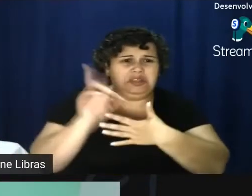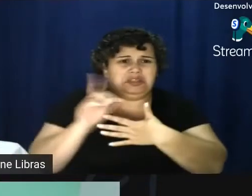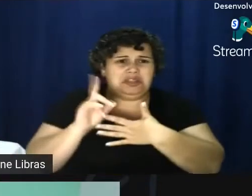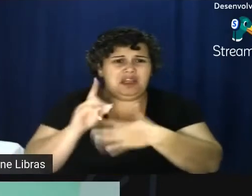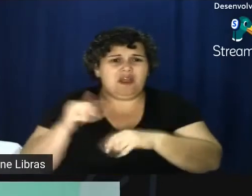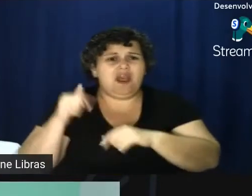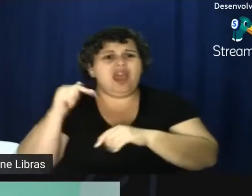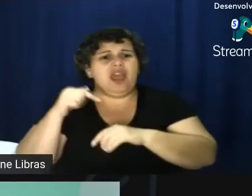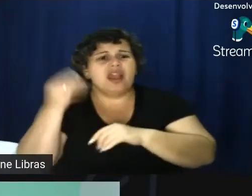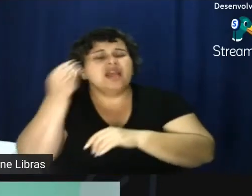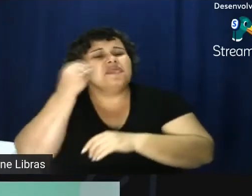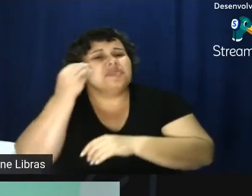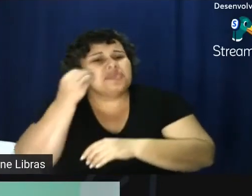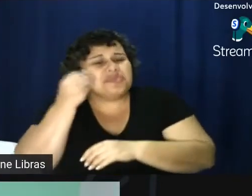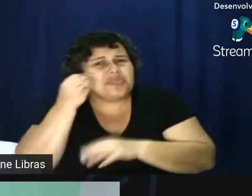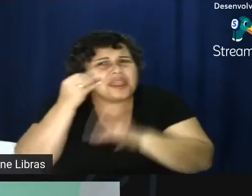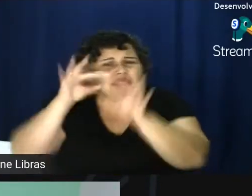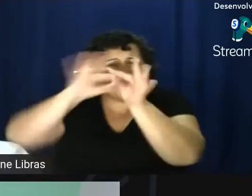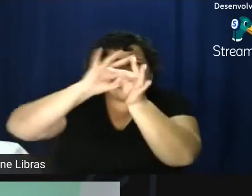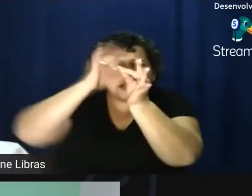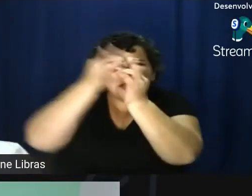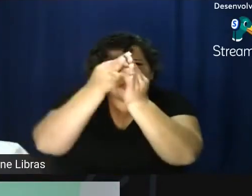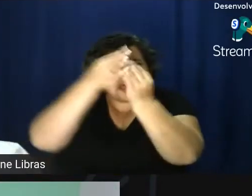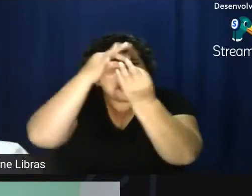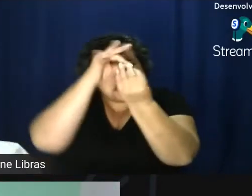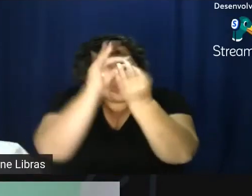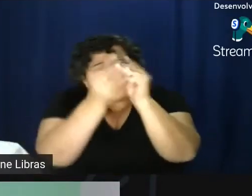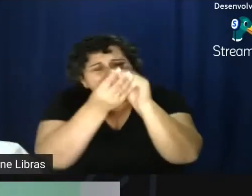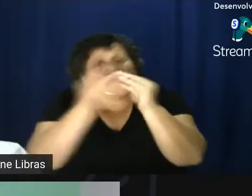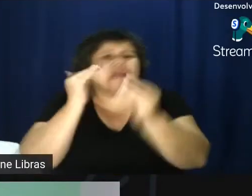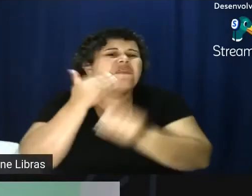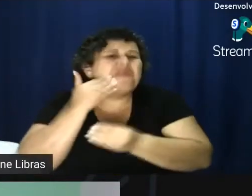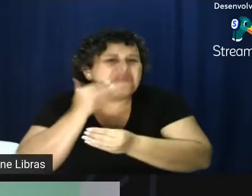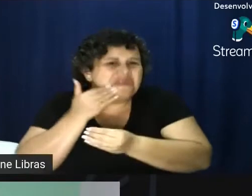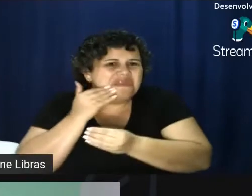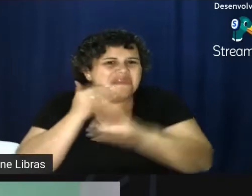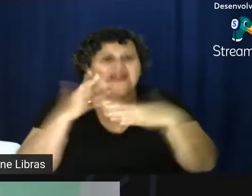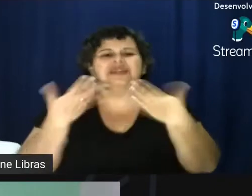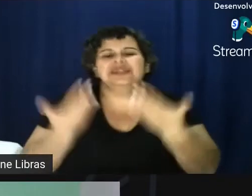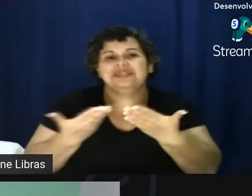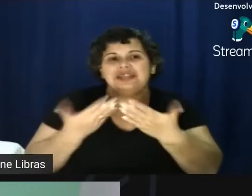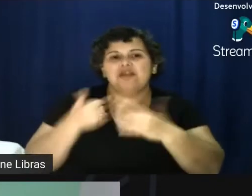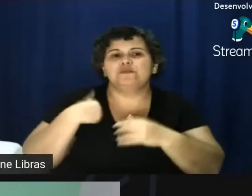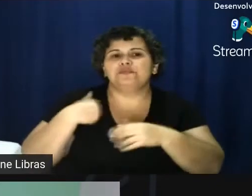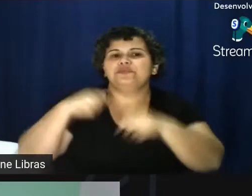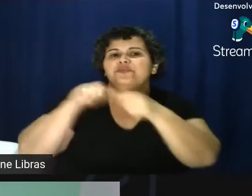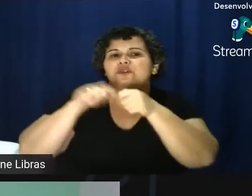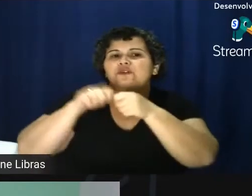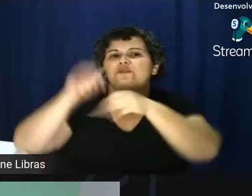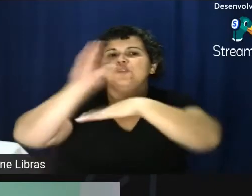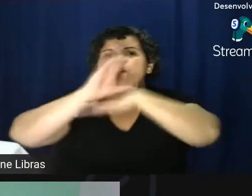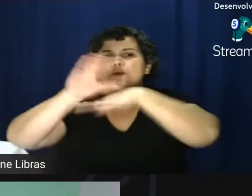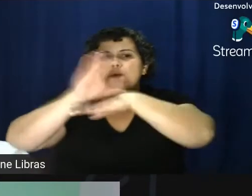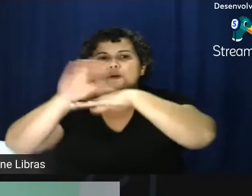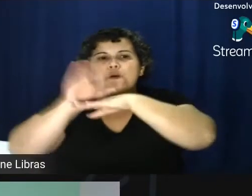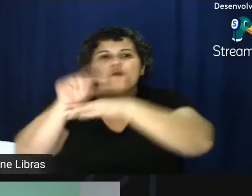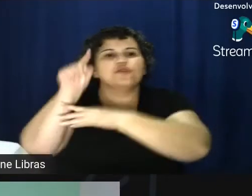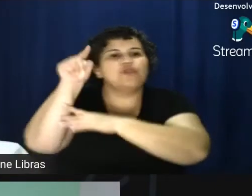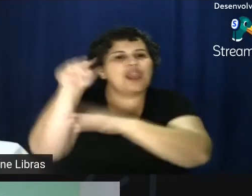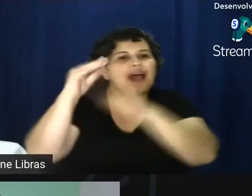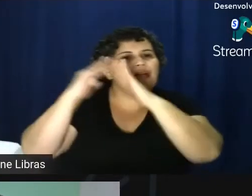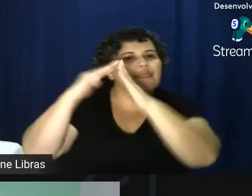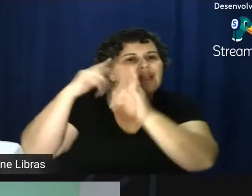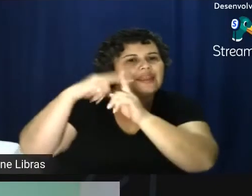Tentando colocar a posição certa. E aí eu fiz o curso lá, depois eu fui para fazer outro curso na Igreja do